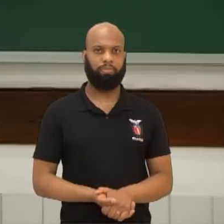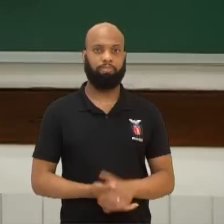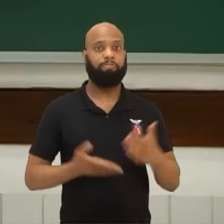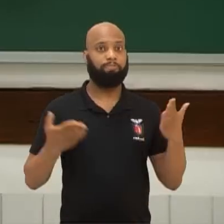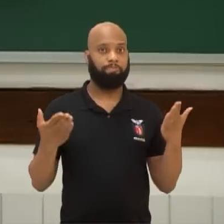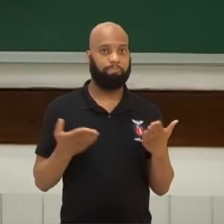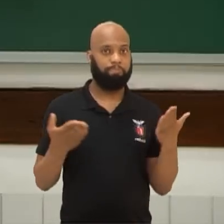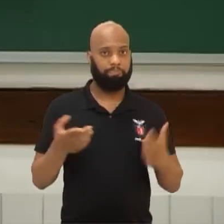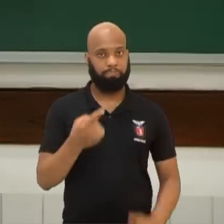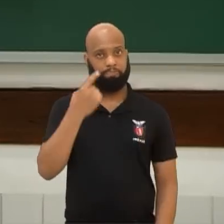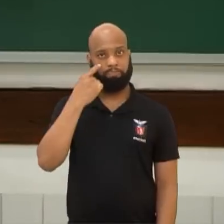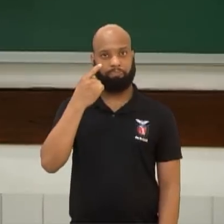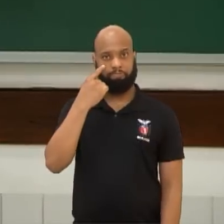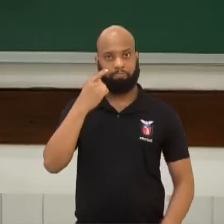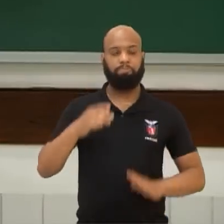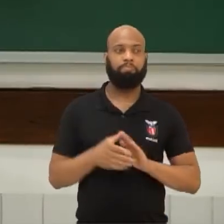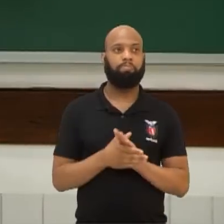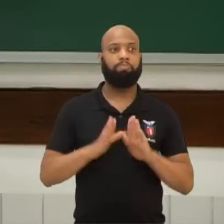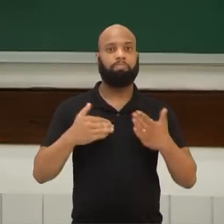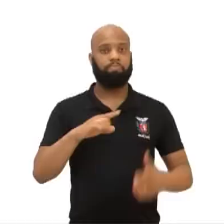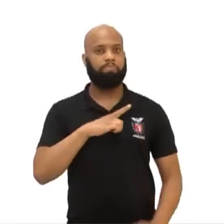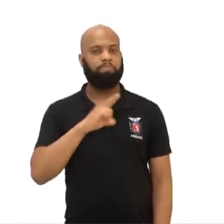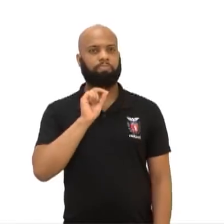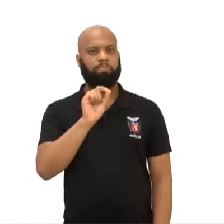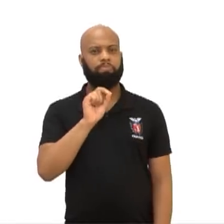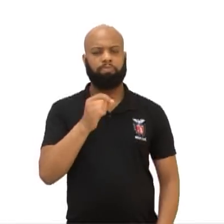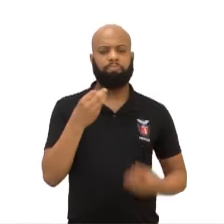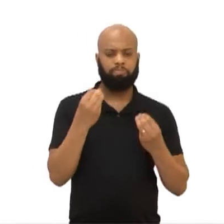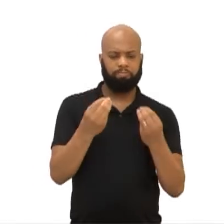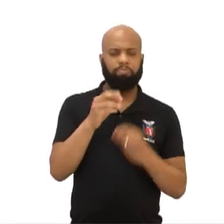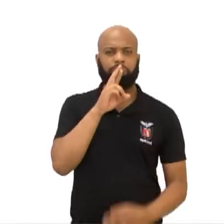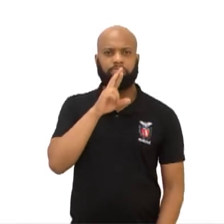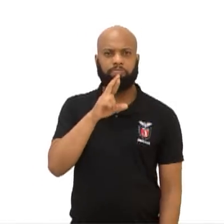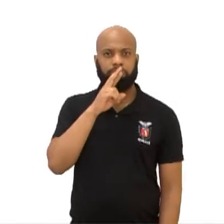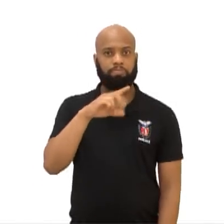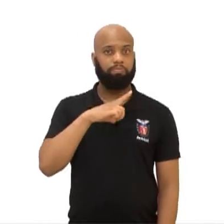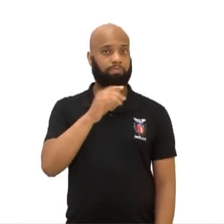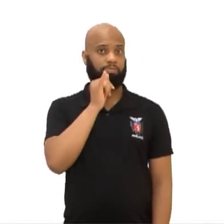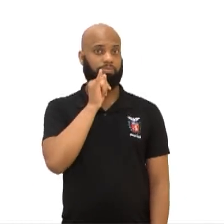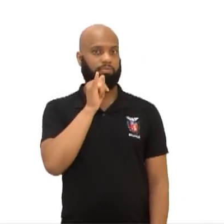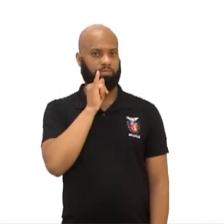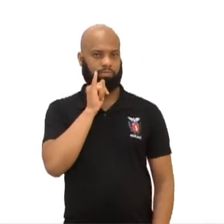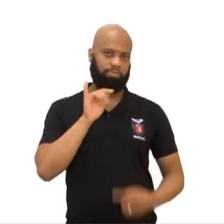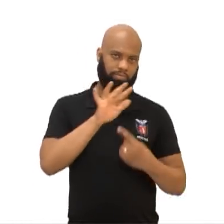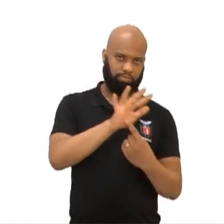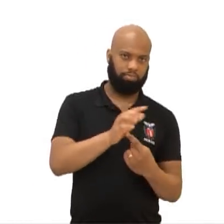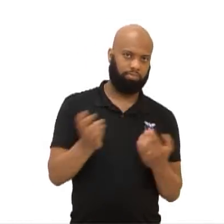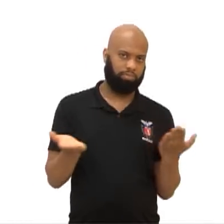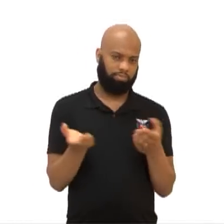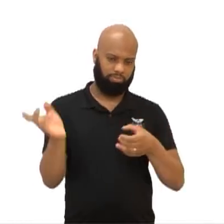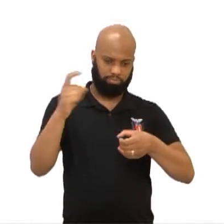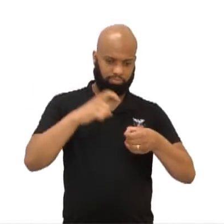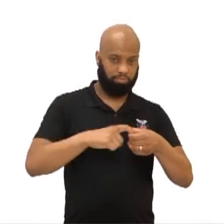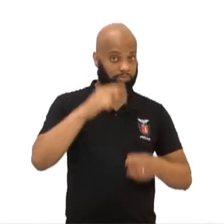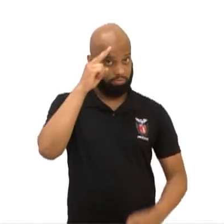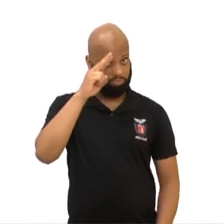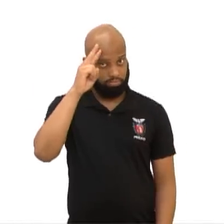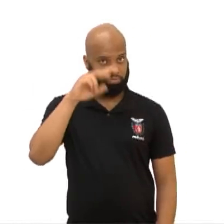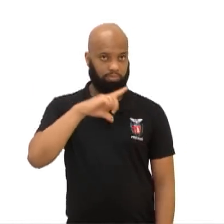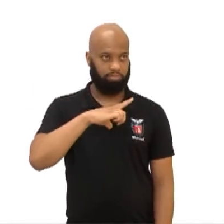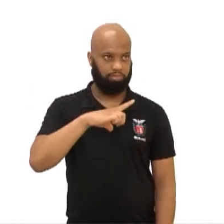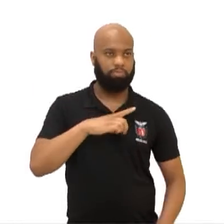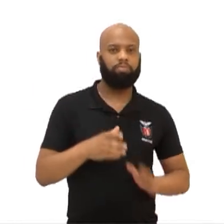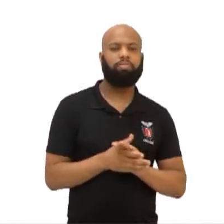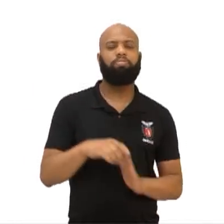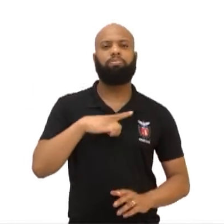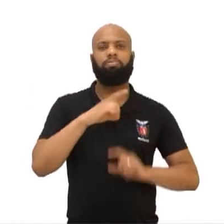Então, vamos lá, gente. Para a solução daquele exemplo que a gente deu. Então, vou voltar um pouquinho aqui só para a gente relembrar, né? Então,